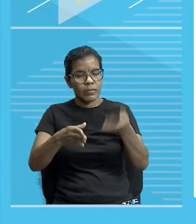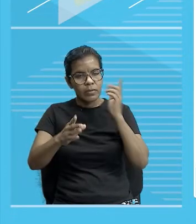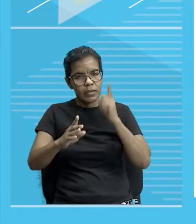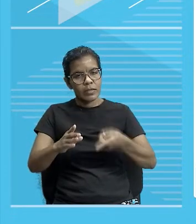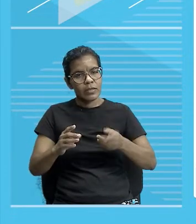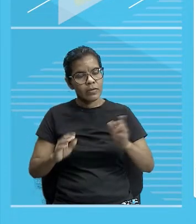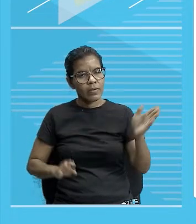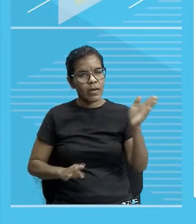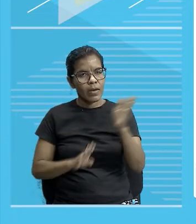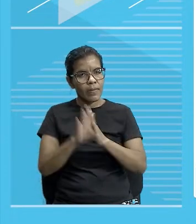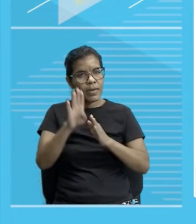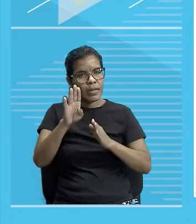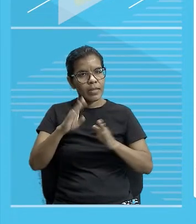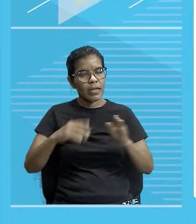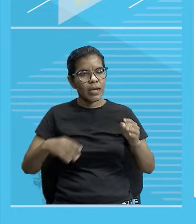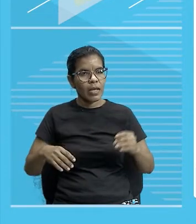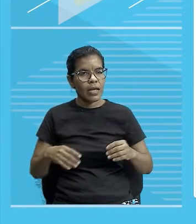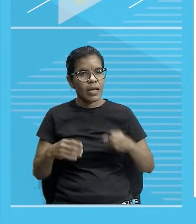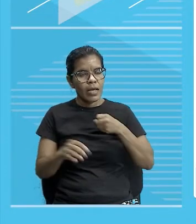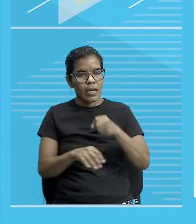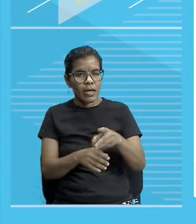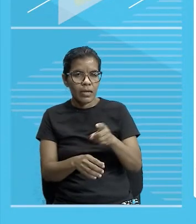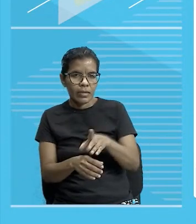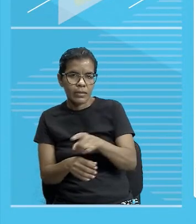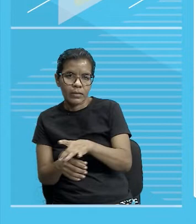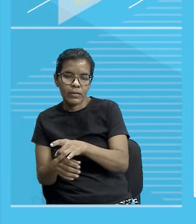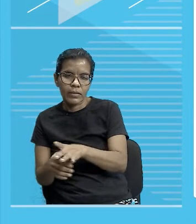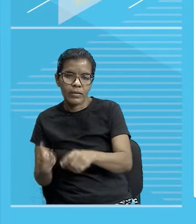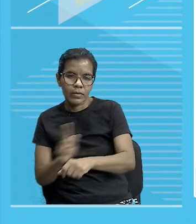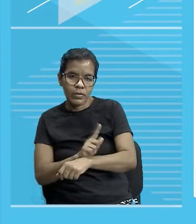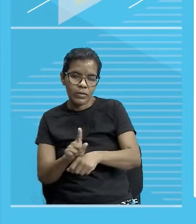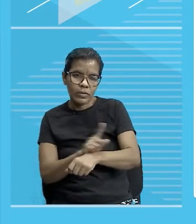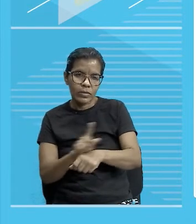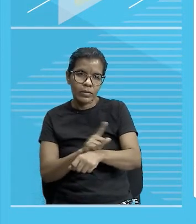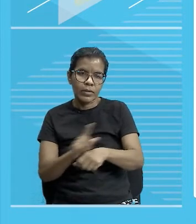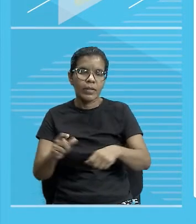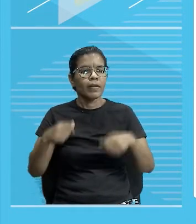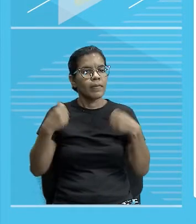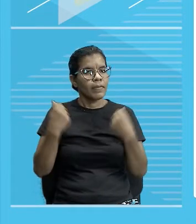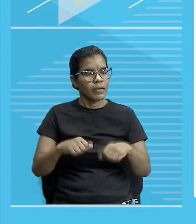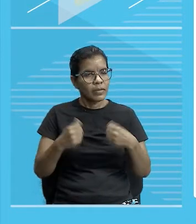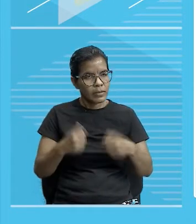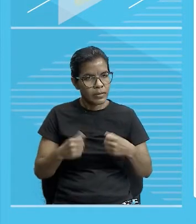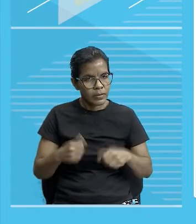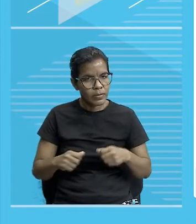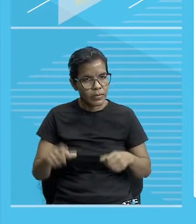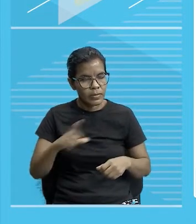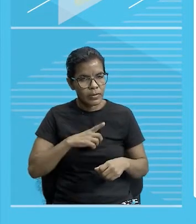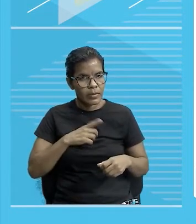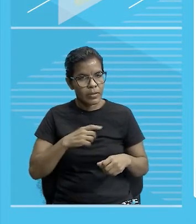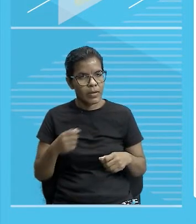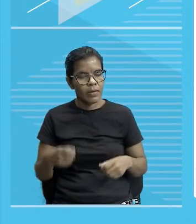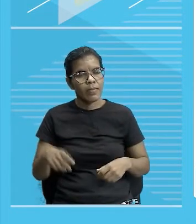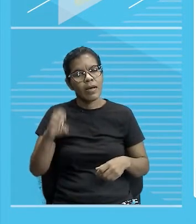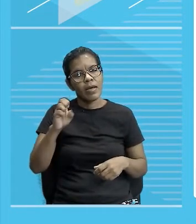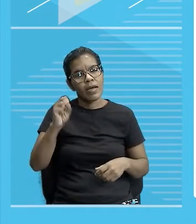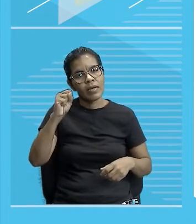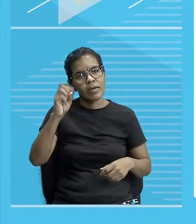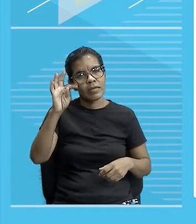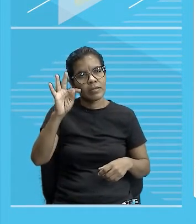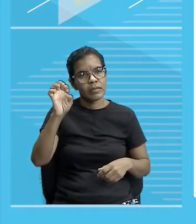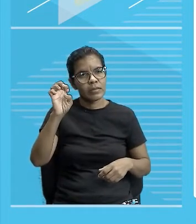têm que existir uma estratégia para aumentar essas vendas